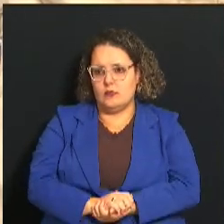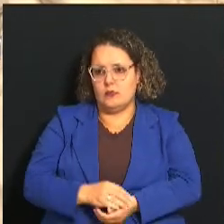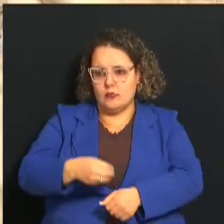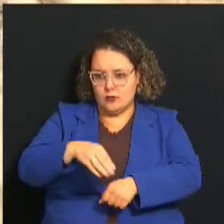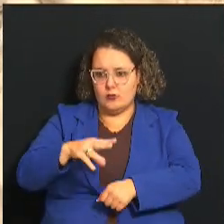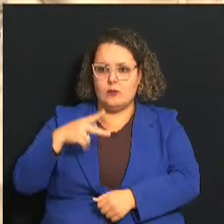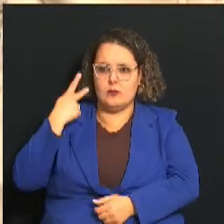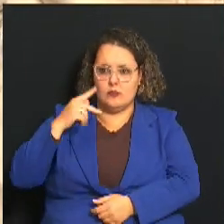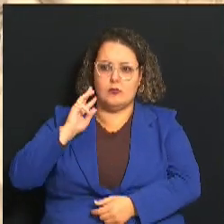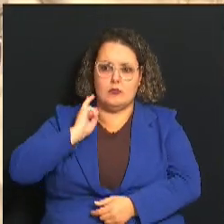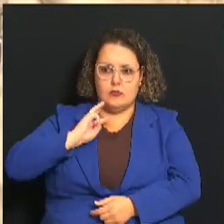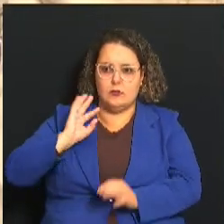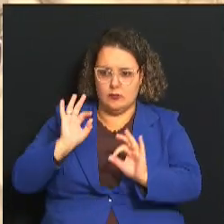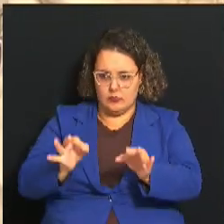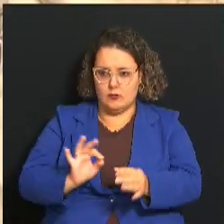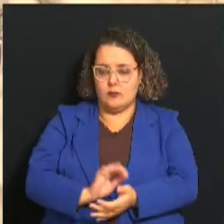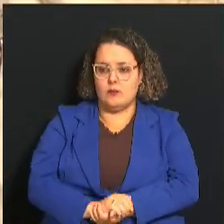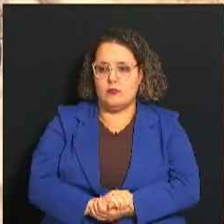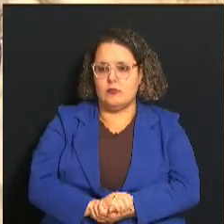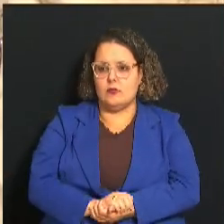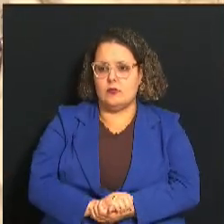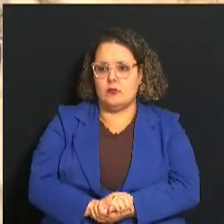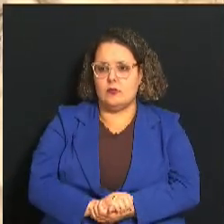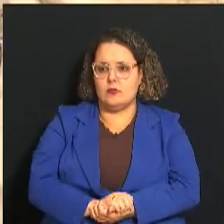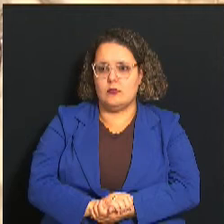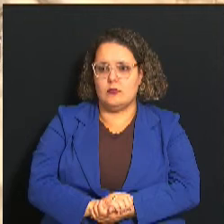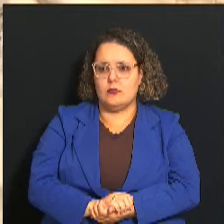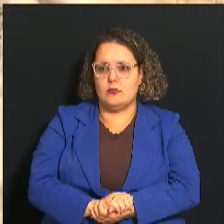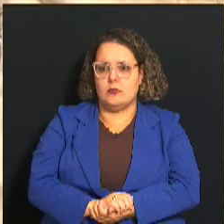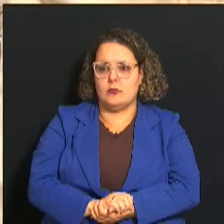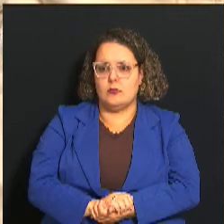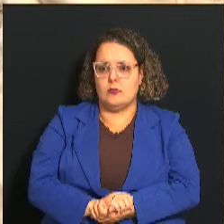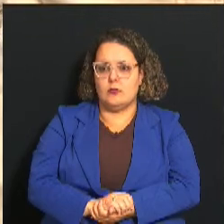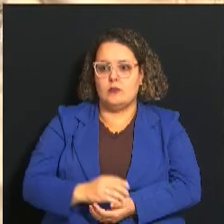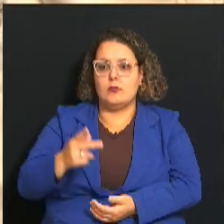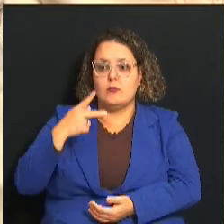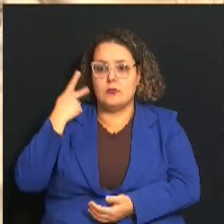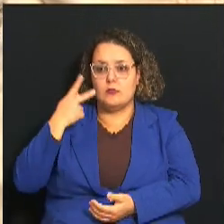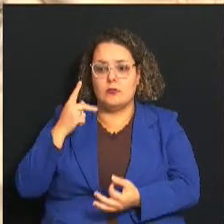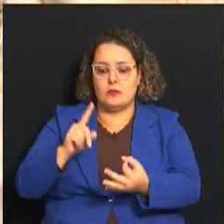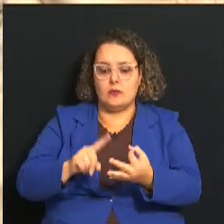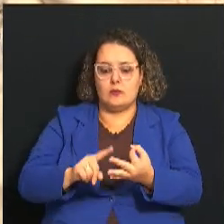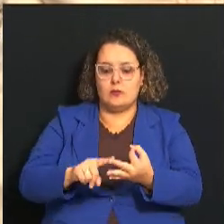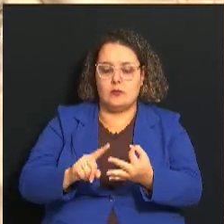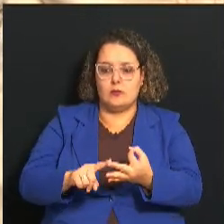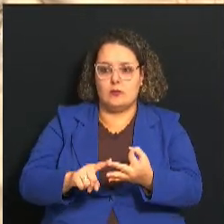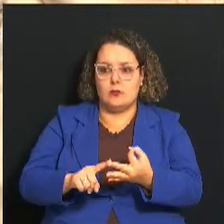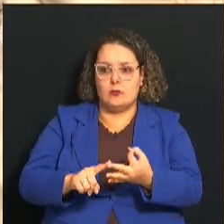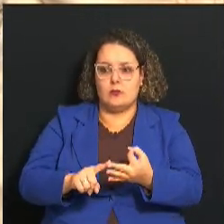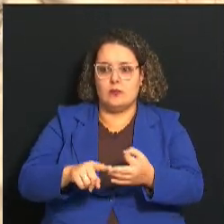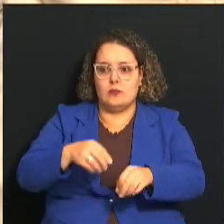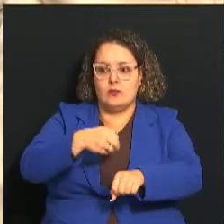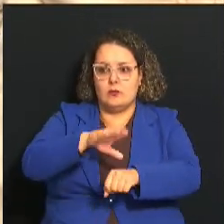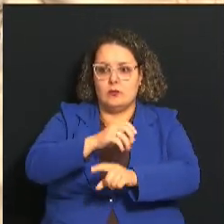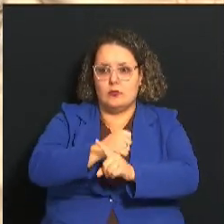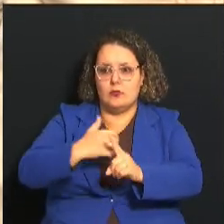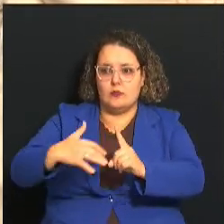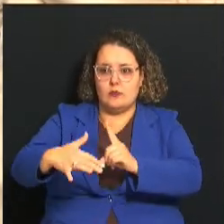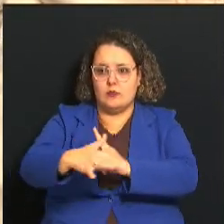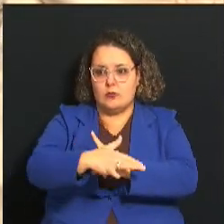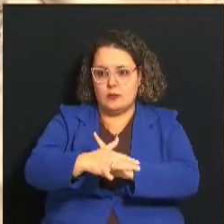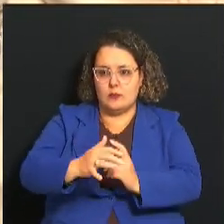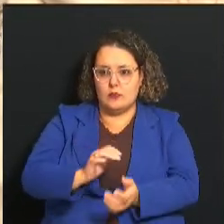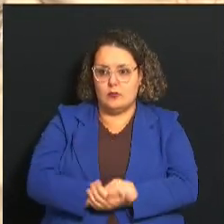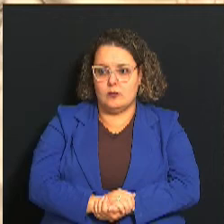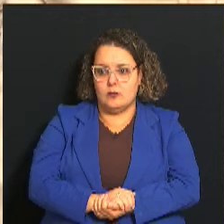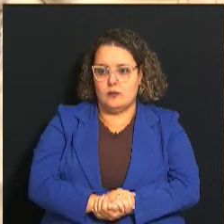vereador Cecílio, certo? O terceiro vereador vai ser indicado pela sociedade civil. Tá?